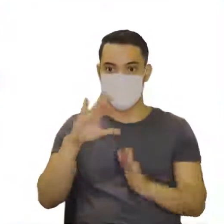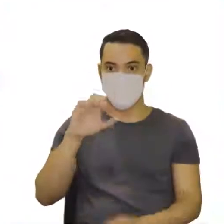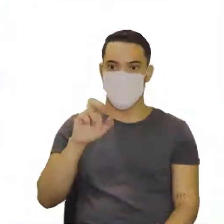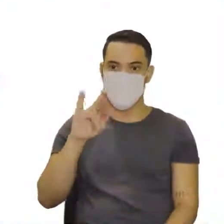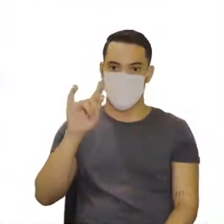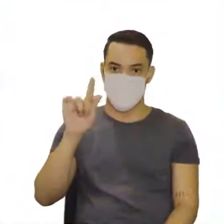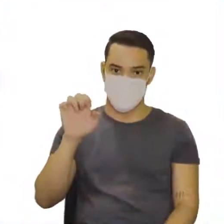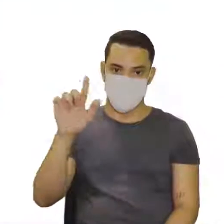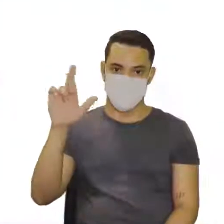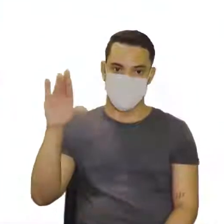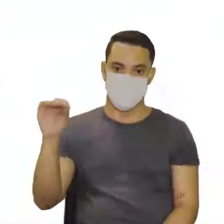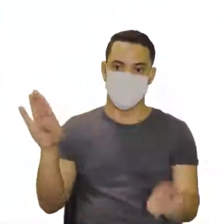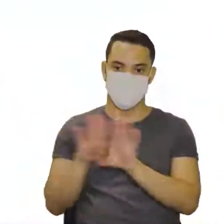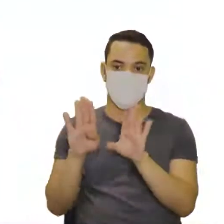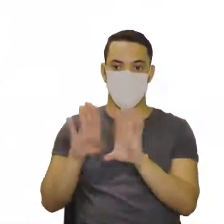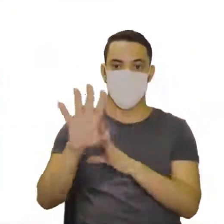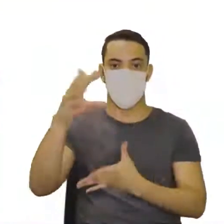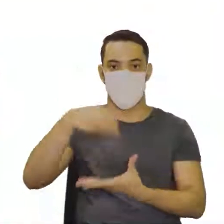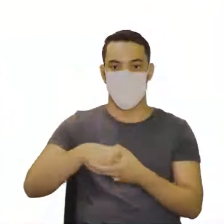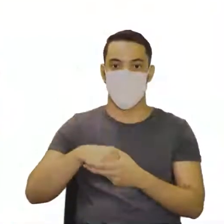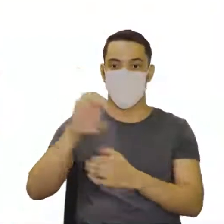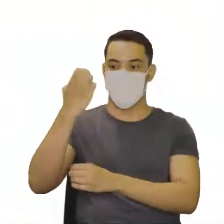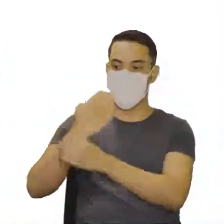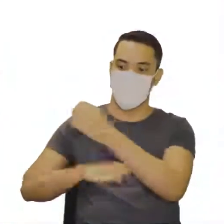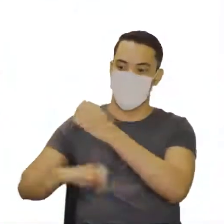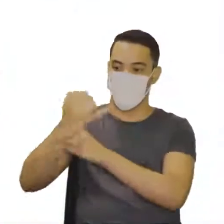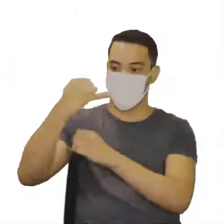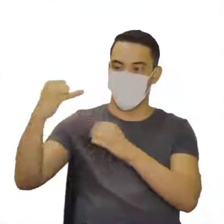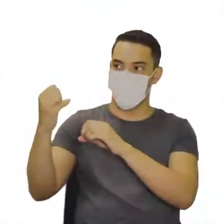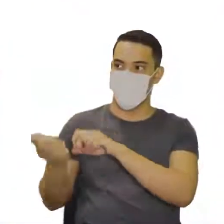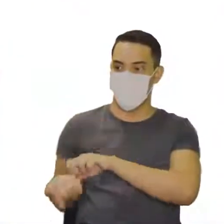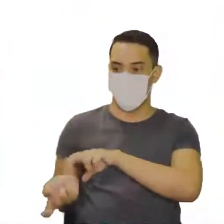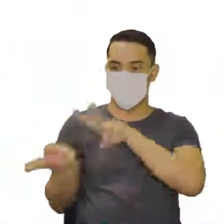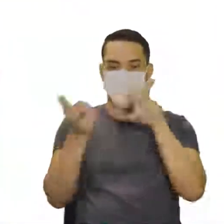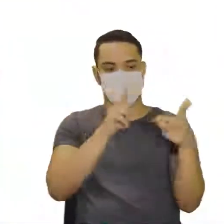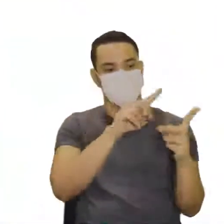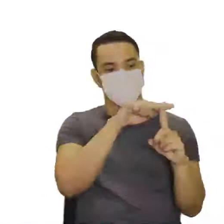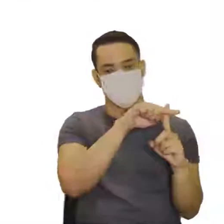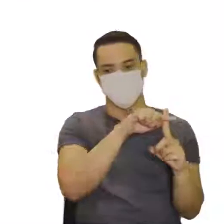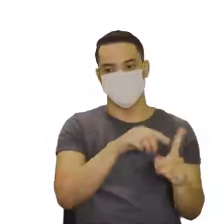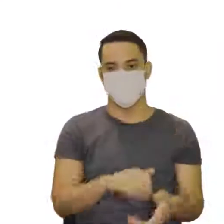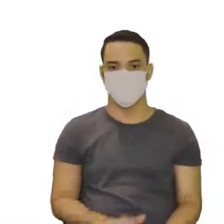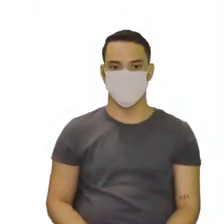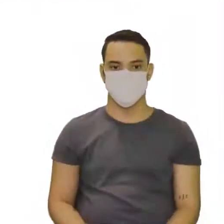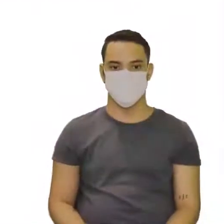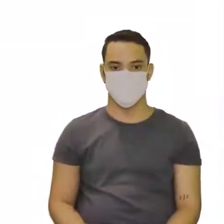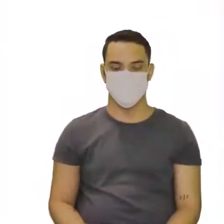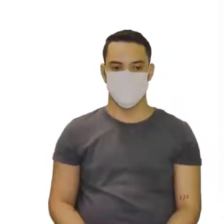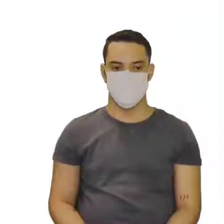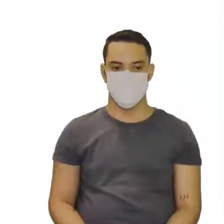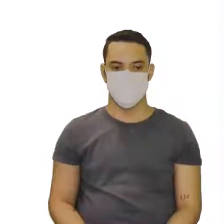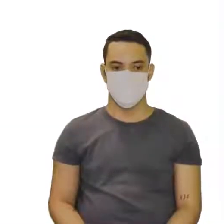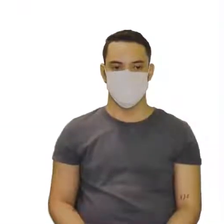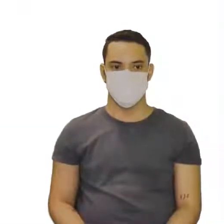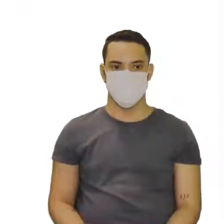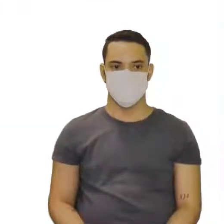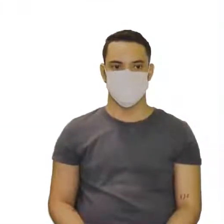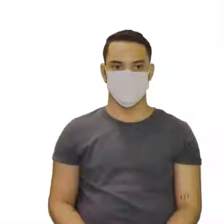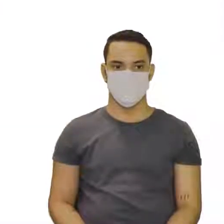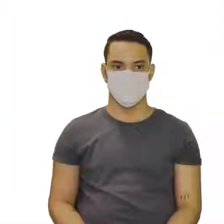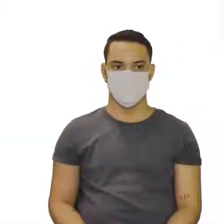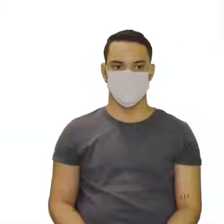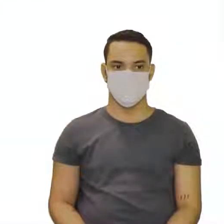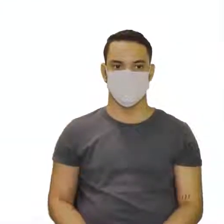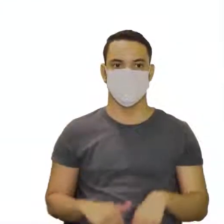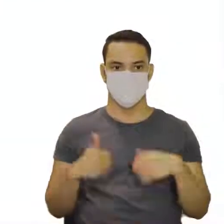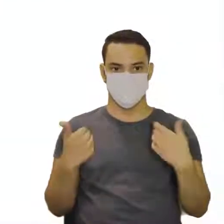para o negativo e o elétron vai do negativo para o positivo, tá bom? Então, o que nós